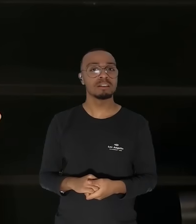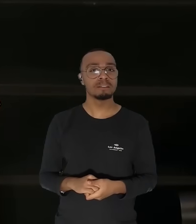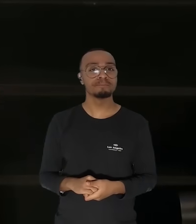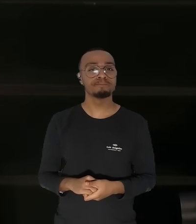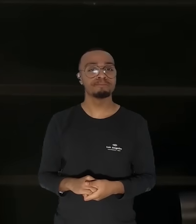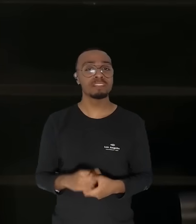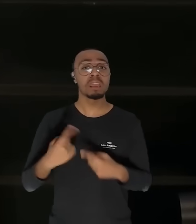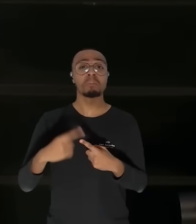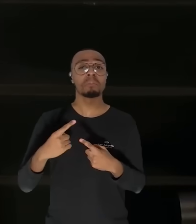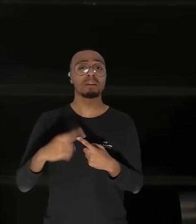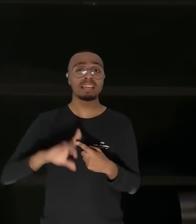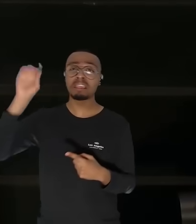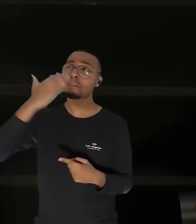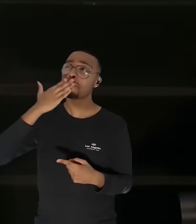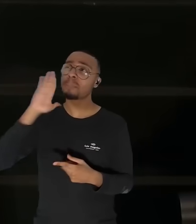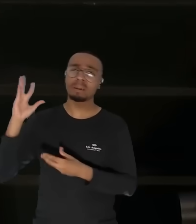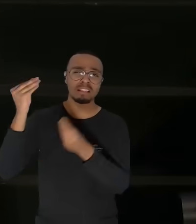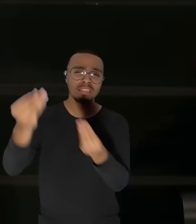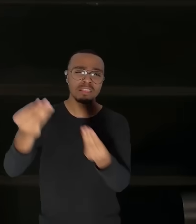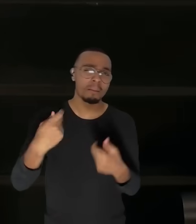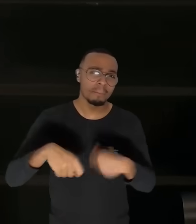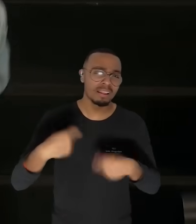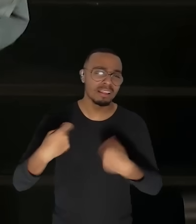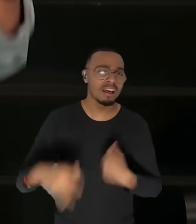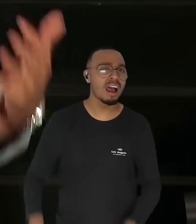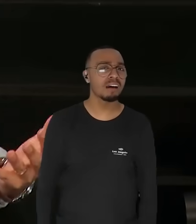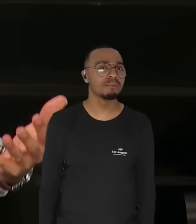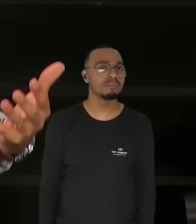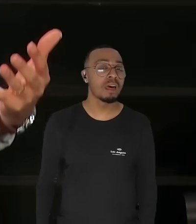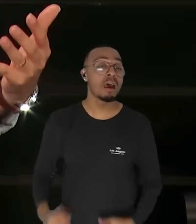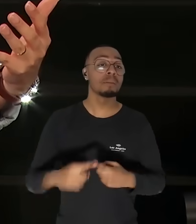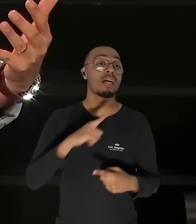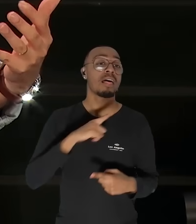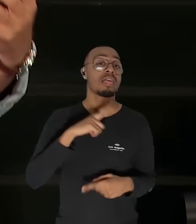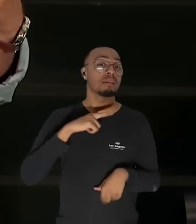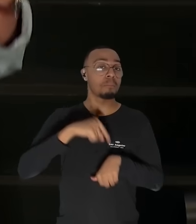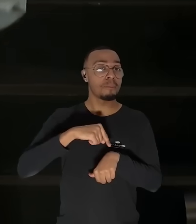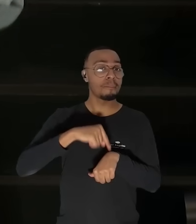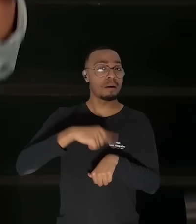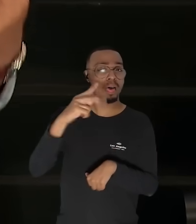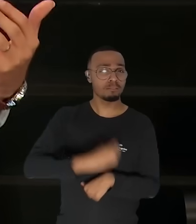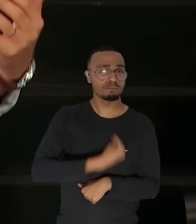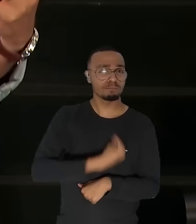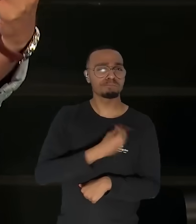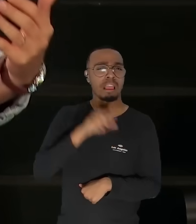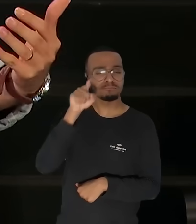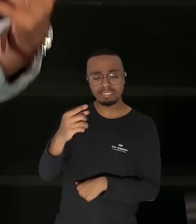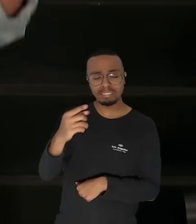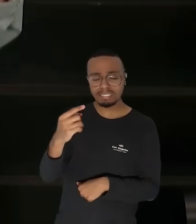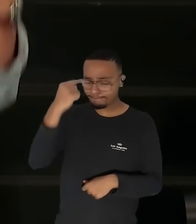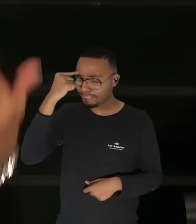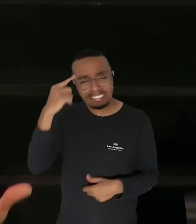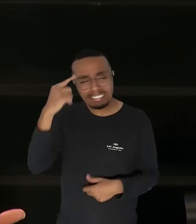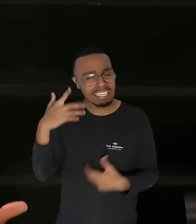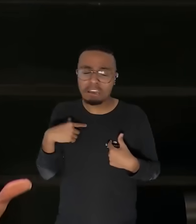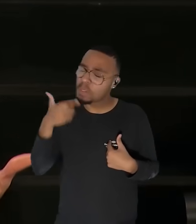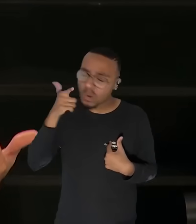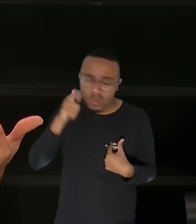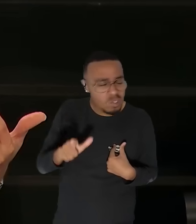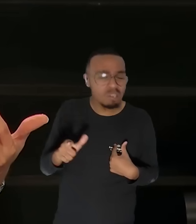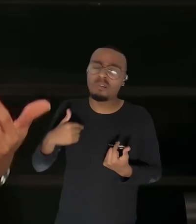claro. E é por isso que você tem que lembrar da voz dele. Porque a tempestade é um